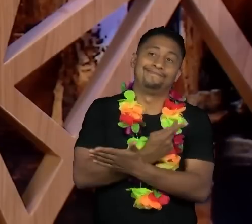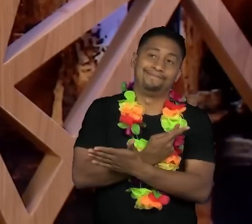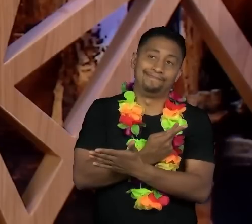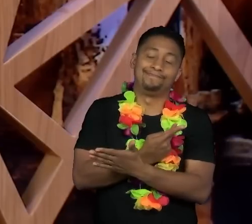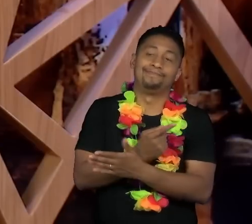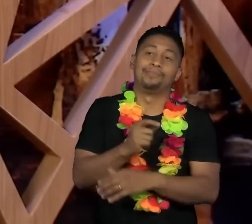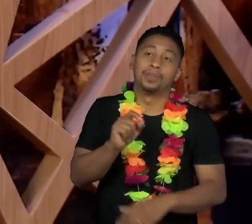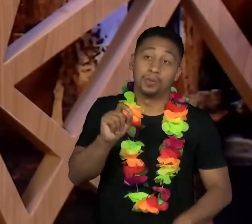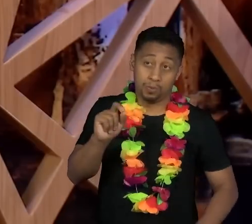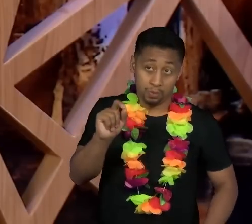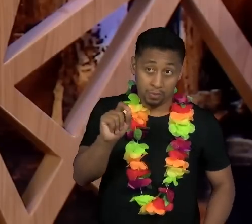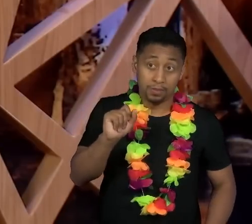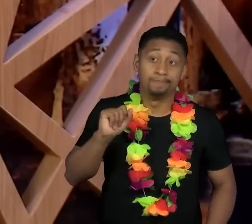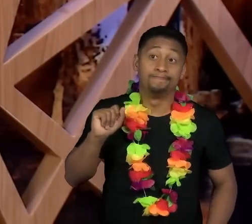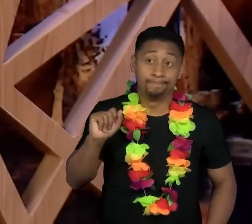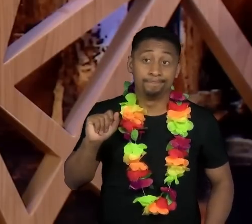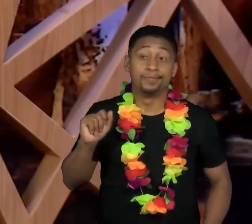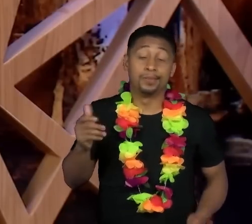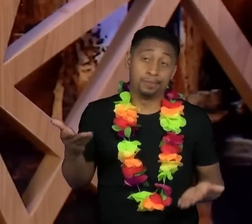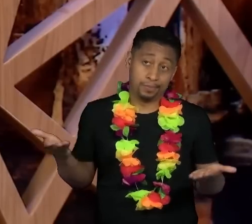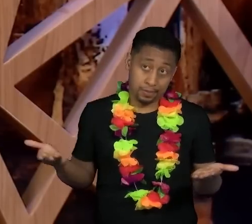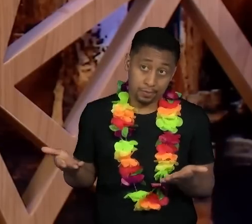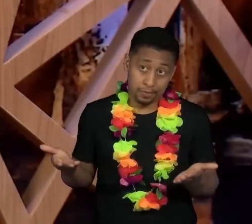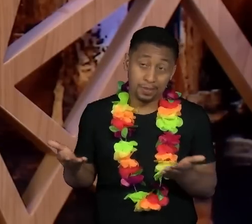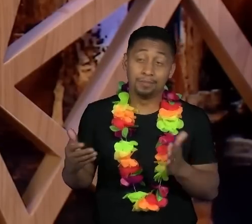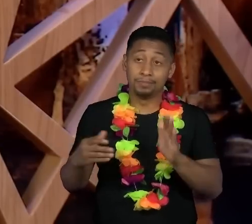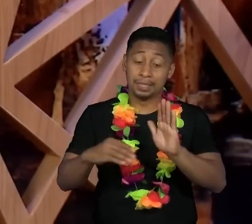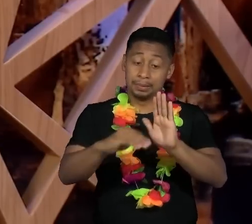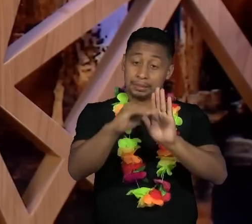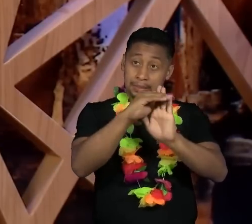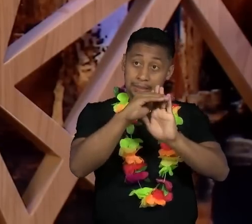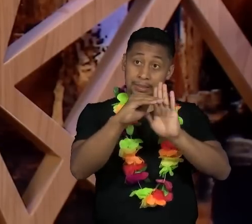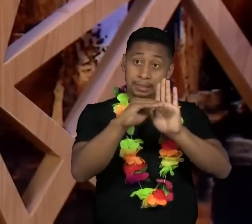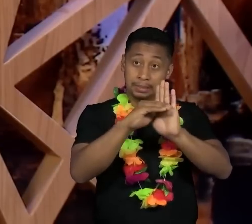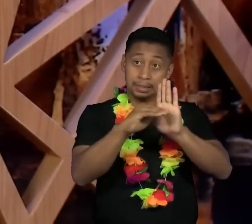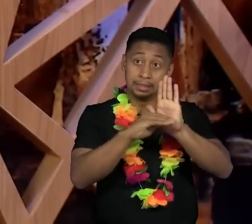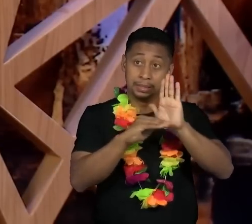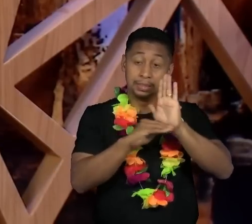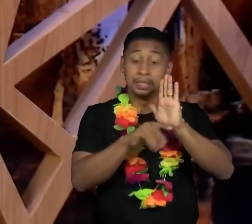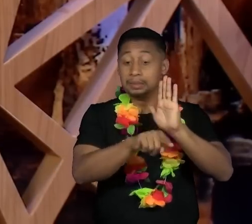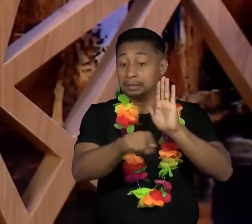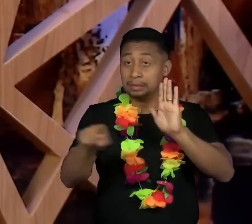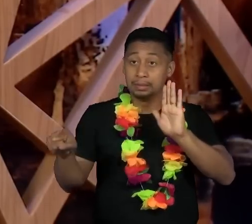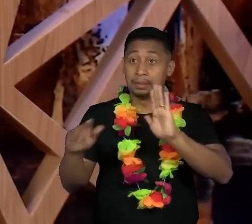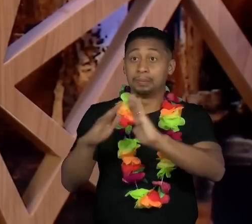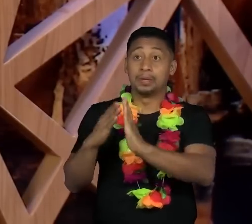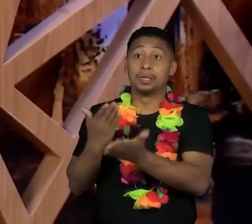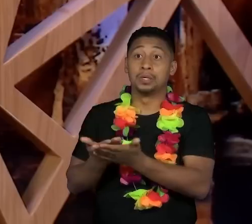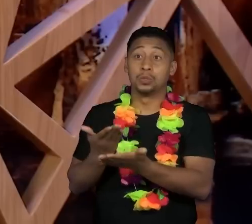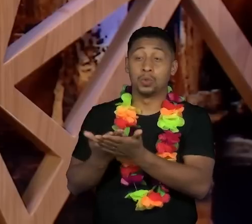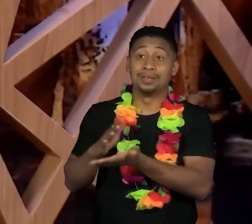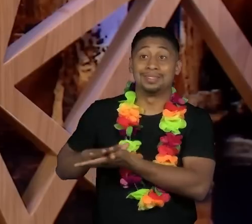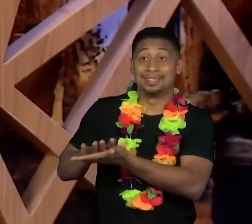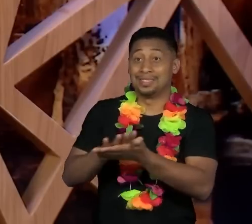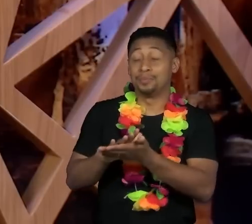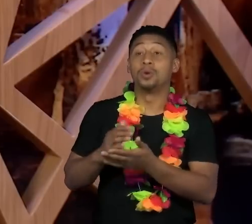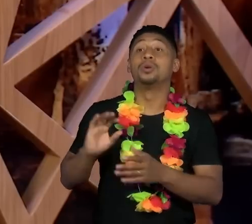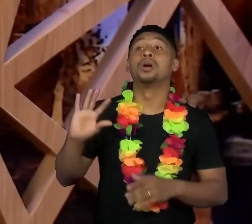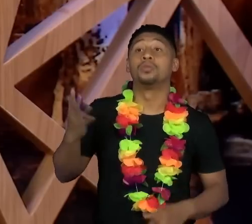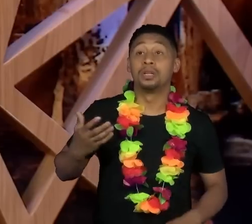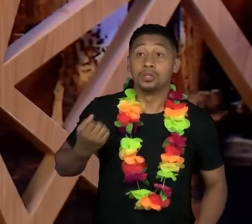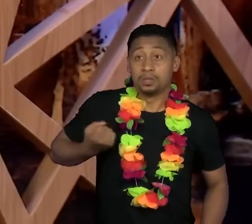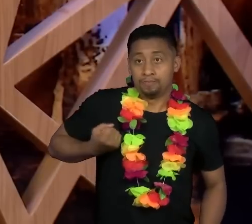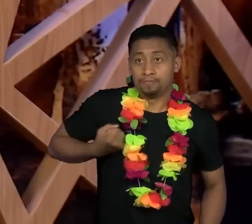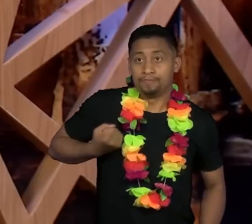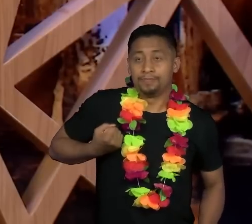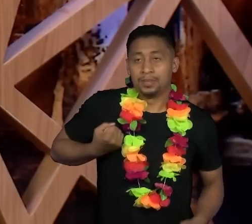que atravessa essa modernidade, que é o regulamento das escolas de samba. Hoje as notas são decimais. Hoje, o